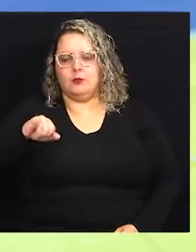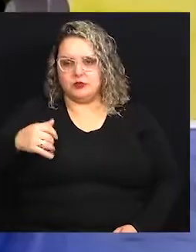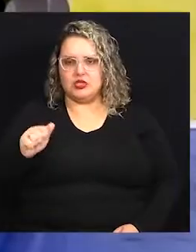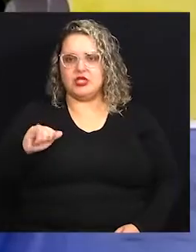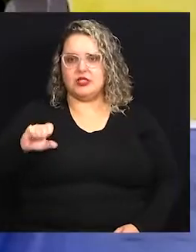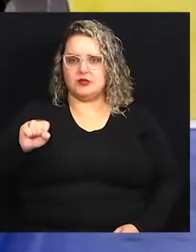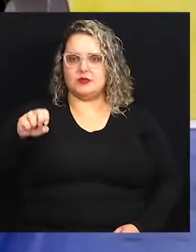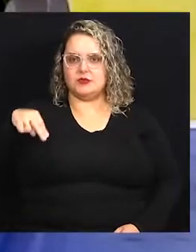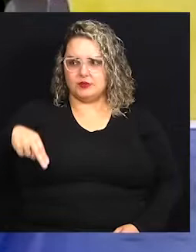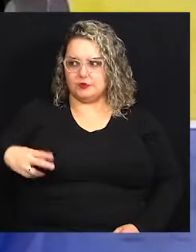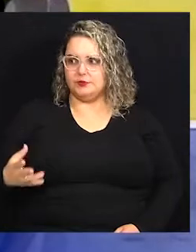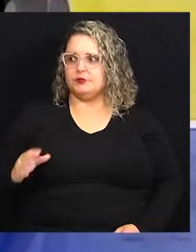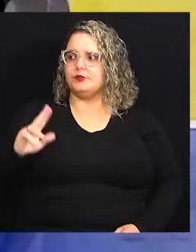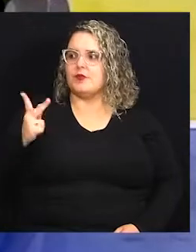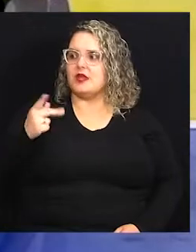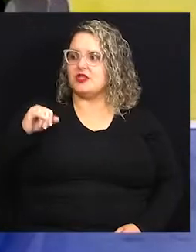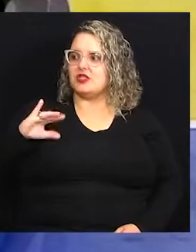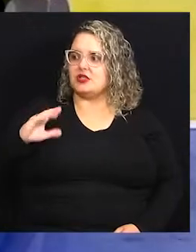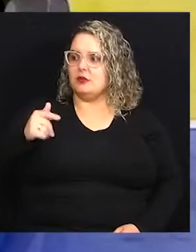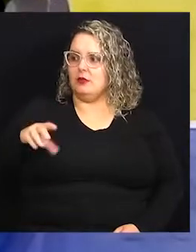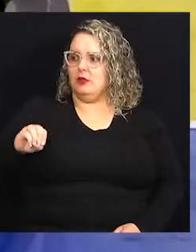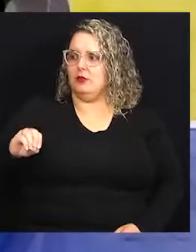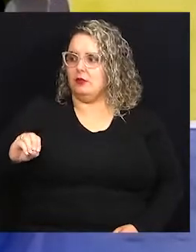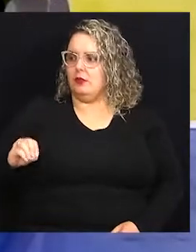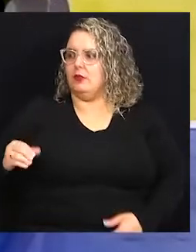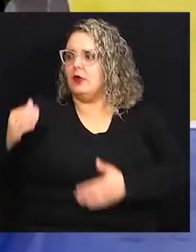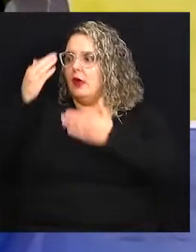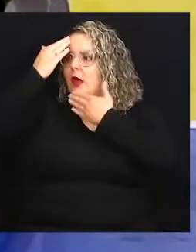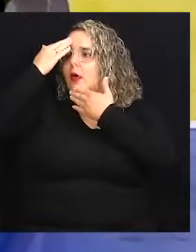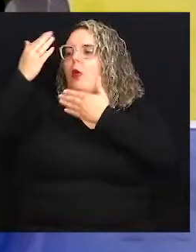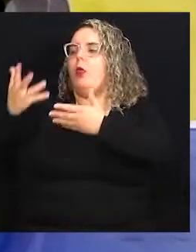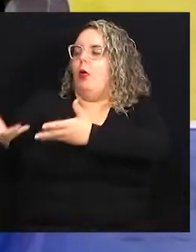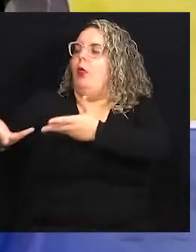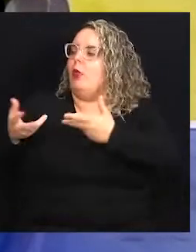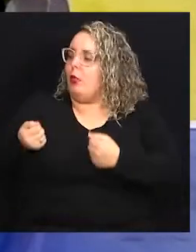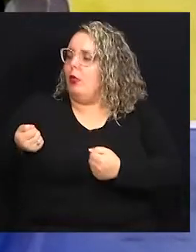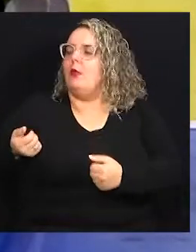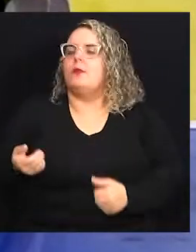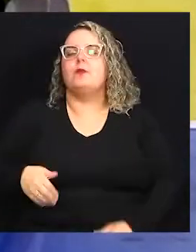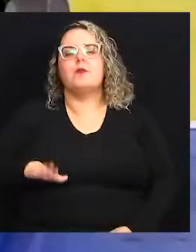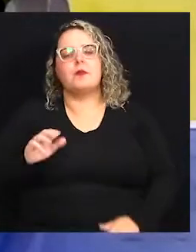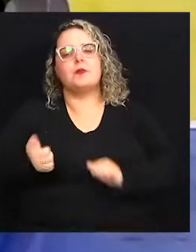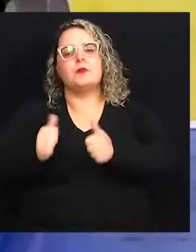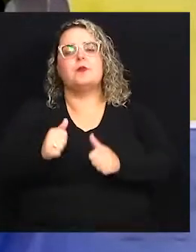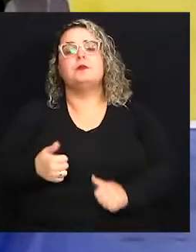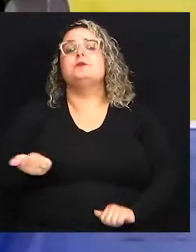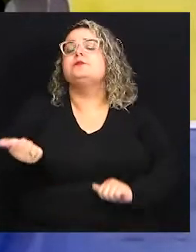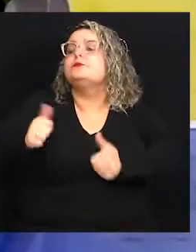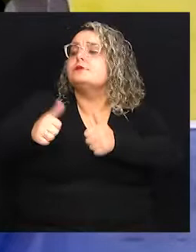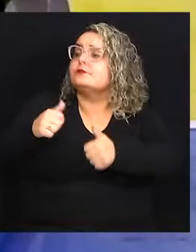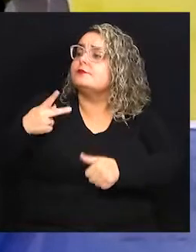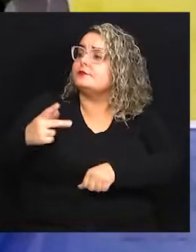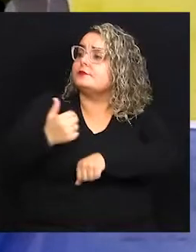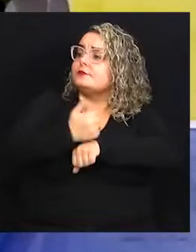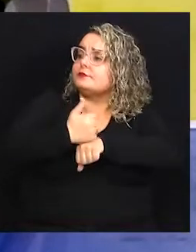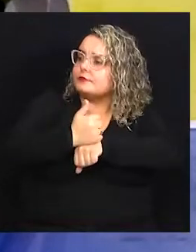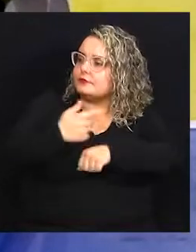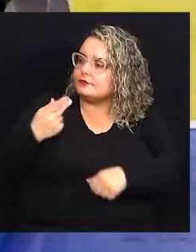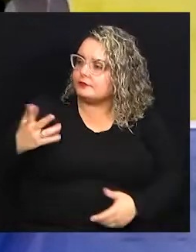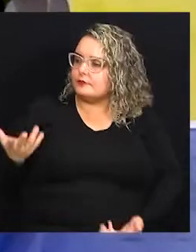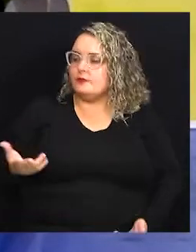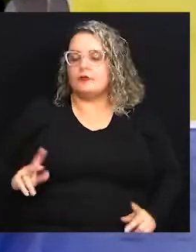aceito o convite para participar aqui do Mais Esportes. E que avaliação que você faz da sua carreira quando a gente fala sobre essas